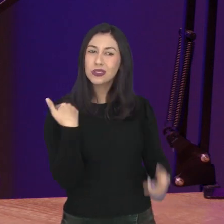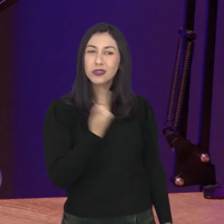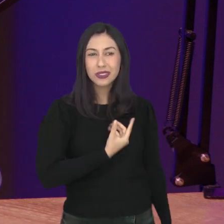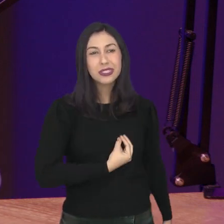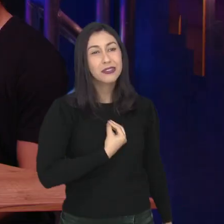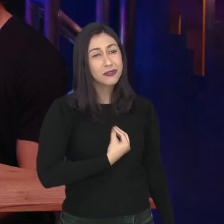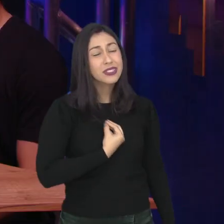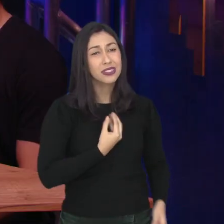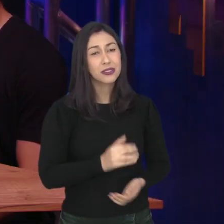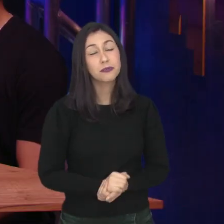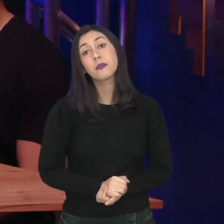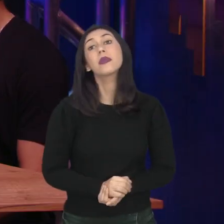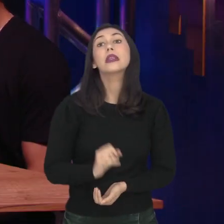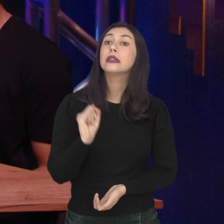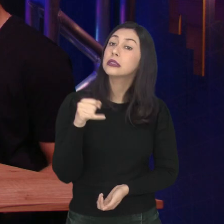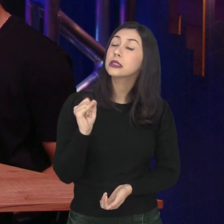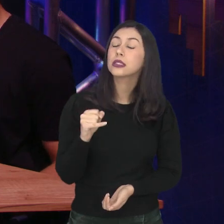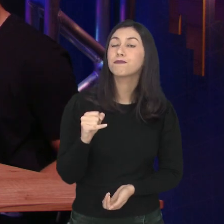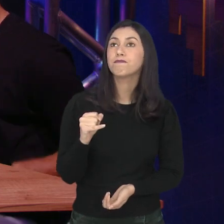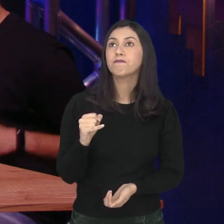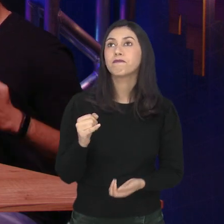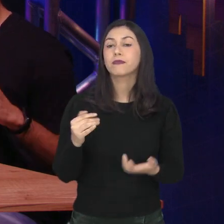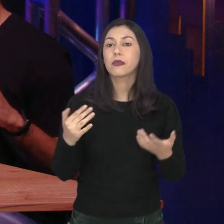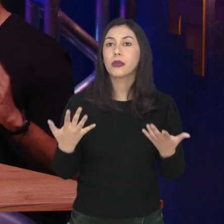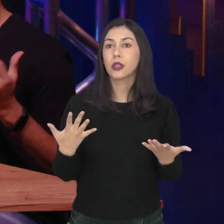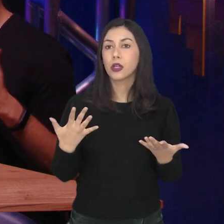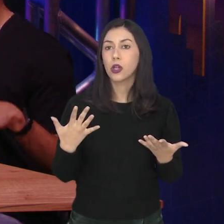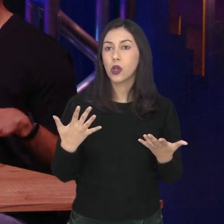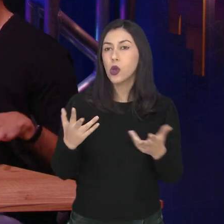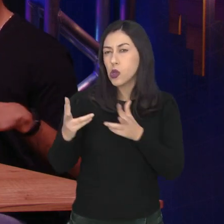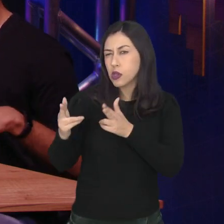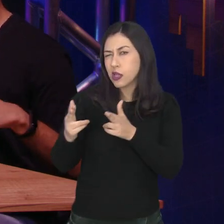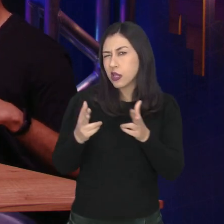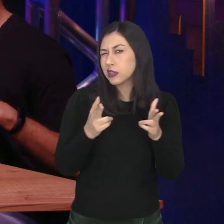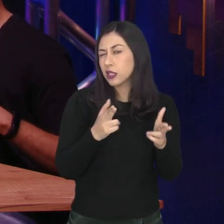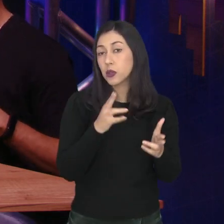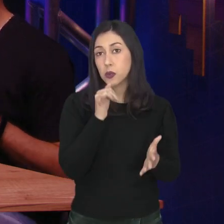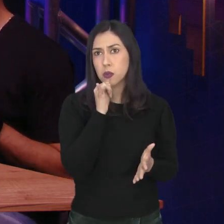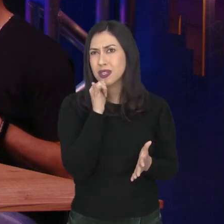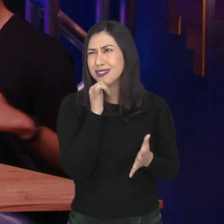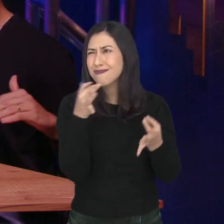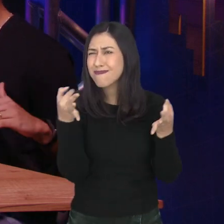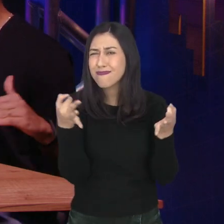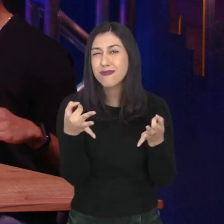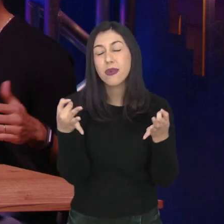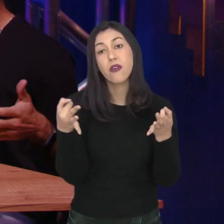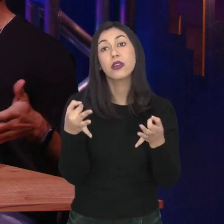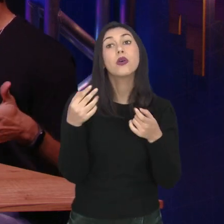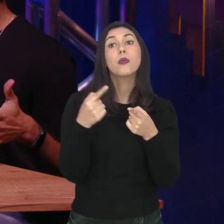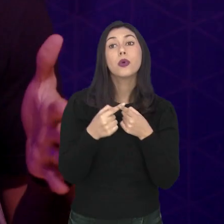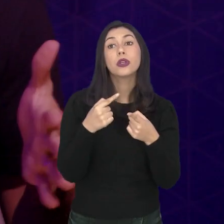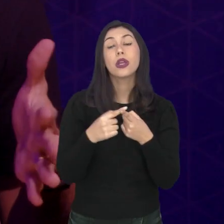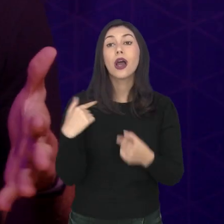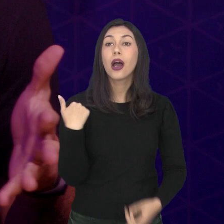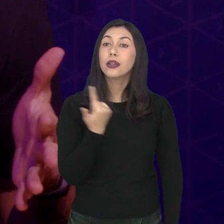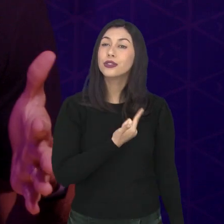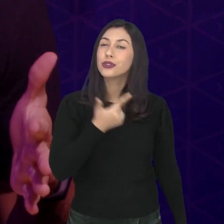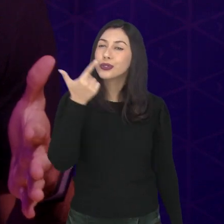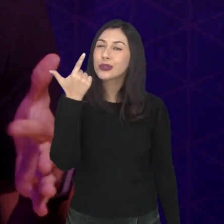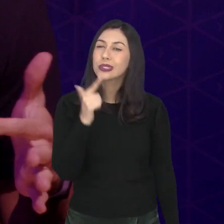né. E o legal de... Todo Mundo Odeia o Chris é um exemplo excelente, porque a